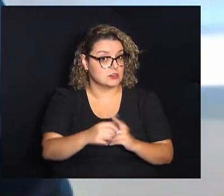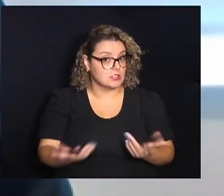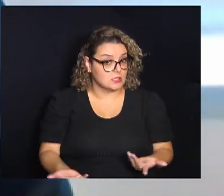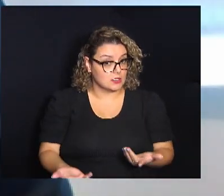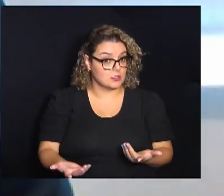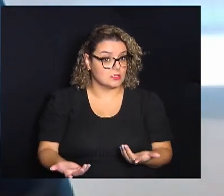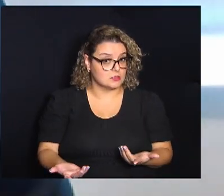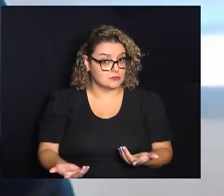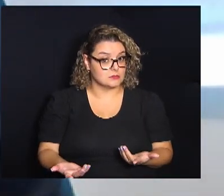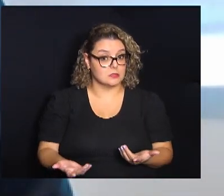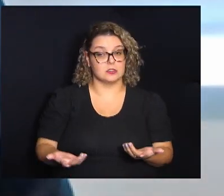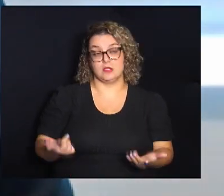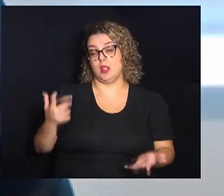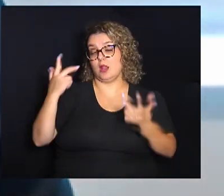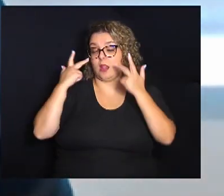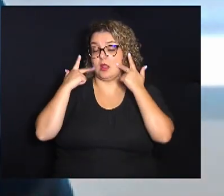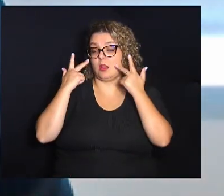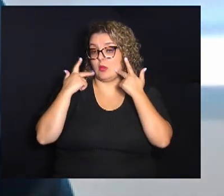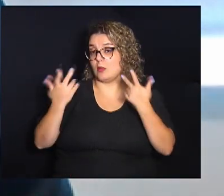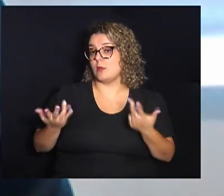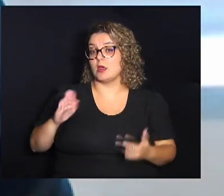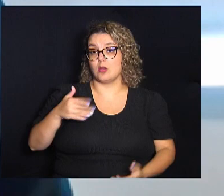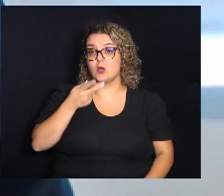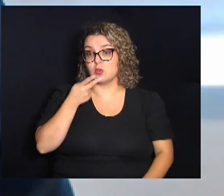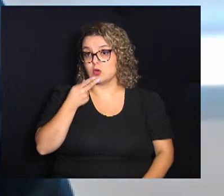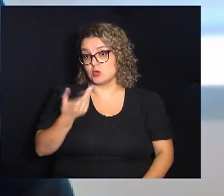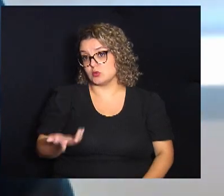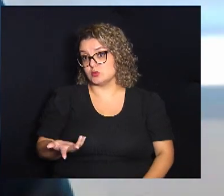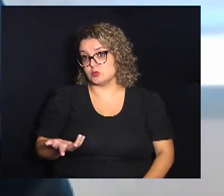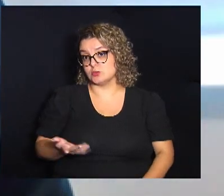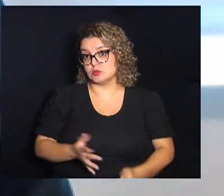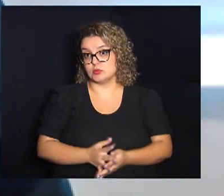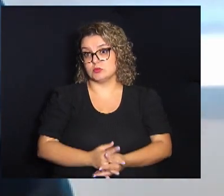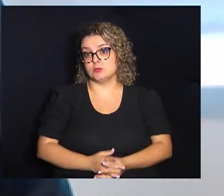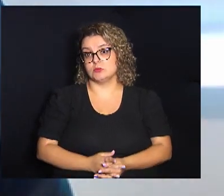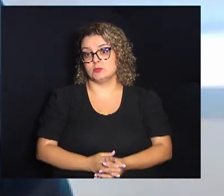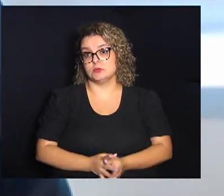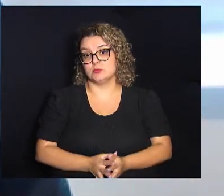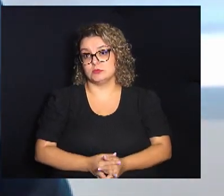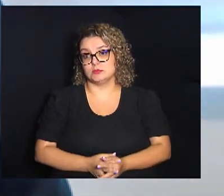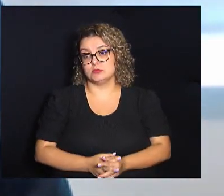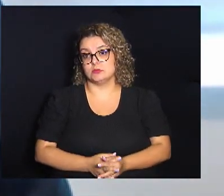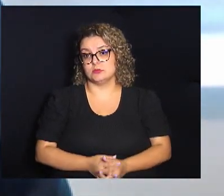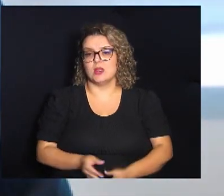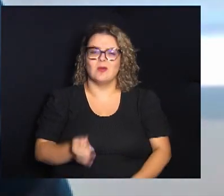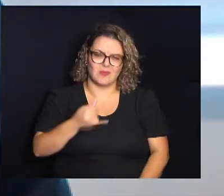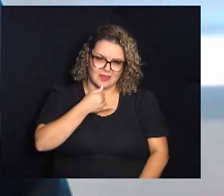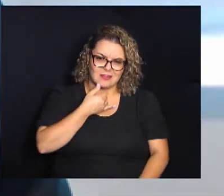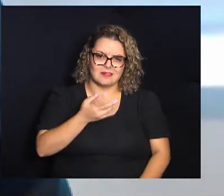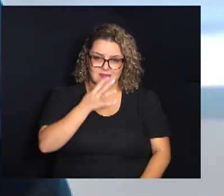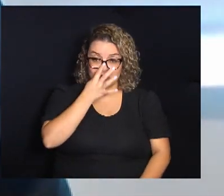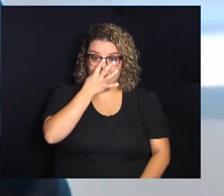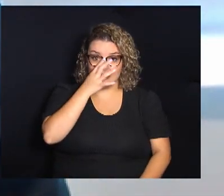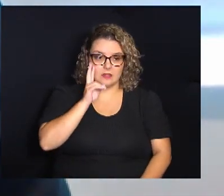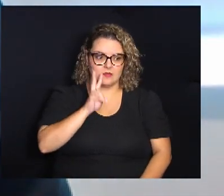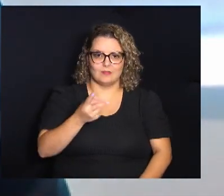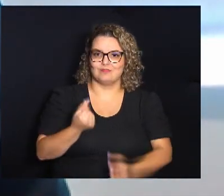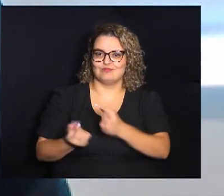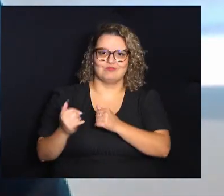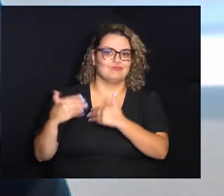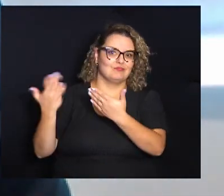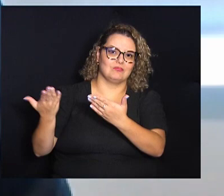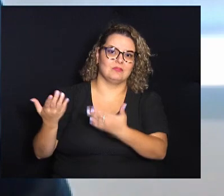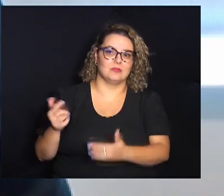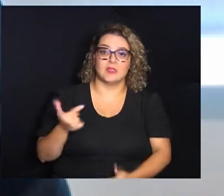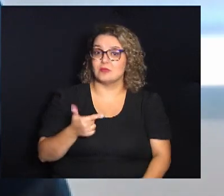aí, naturalmente, quando você fala isso, é uma tristeza você ver que tem muito dinheiro indo lá para fora e não fica um